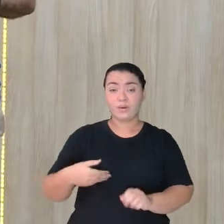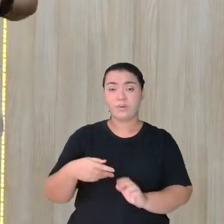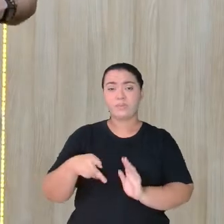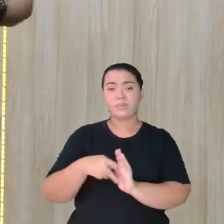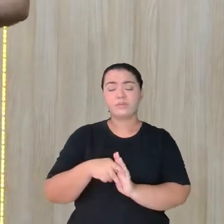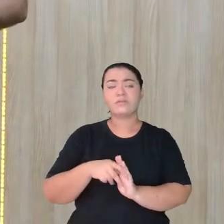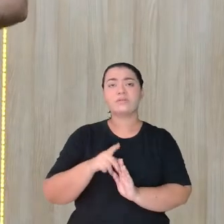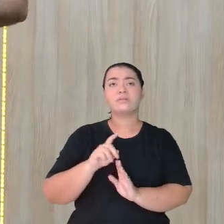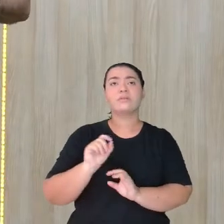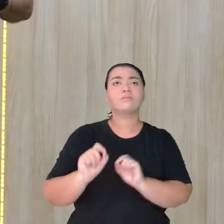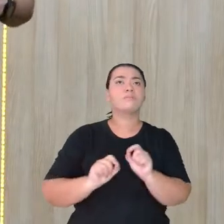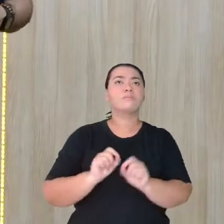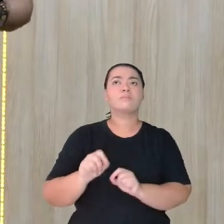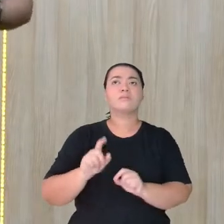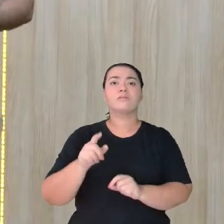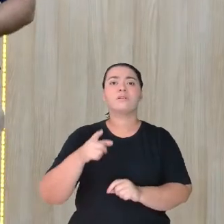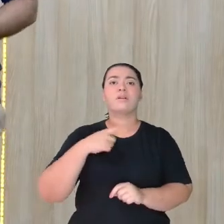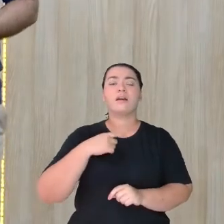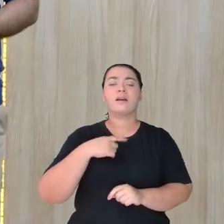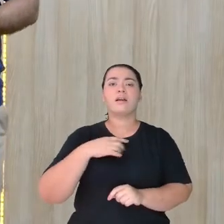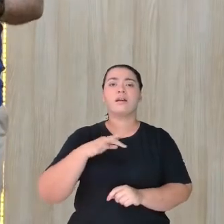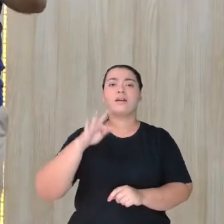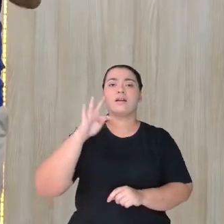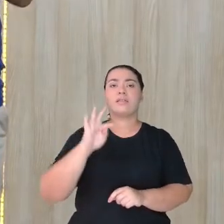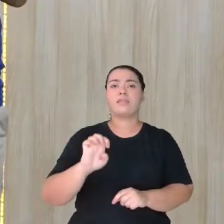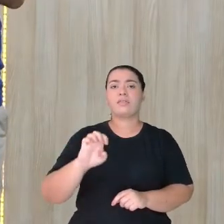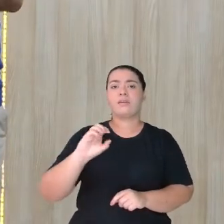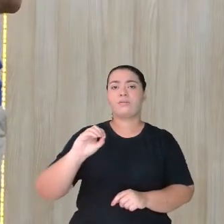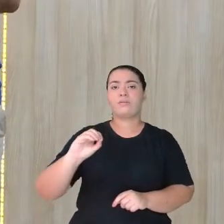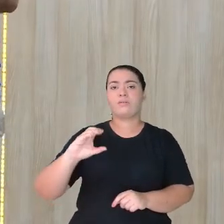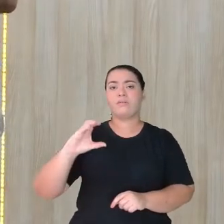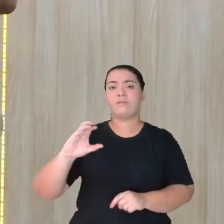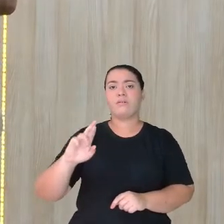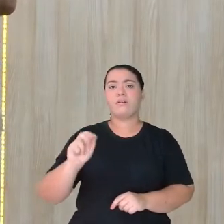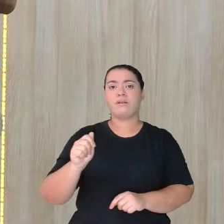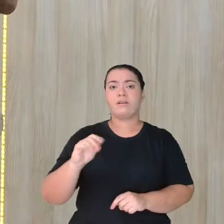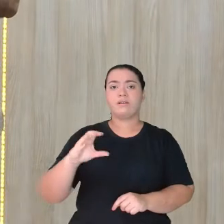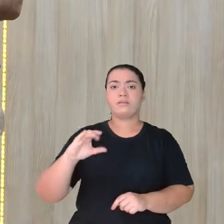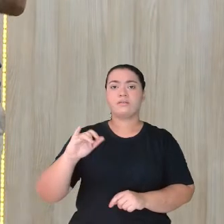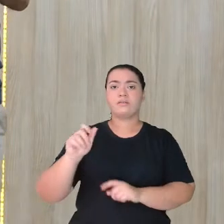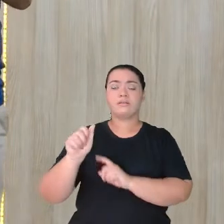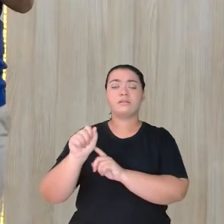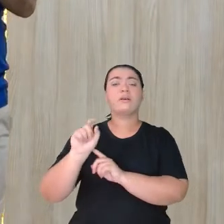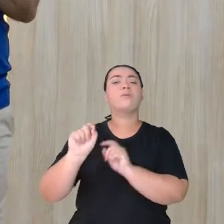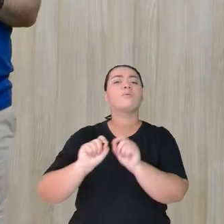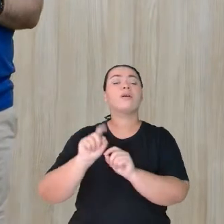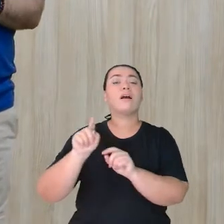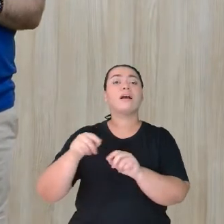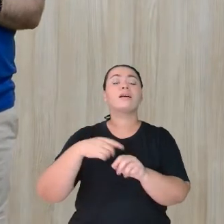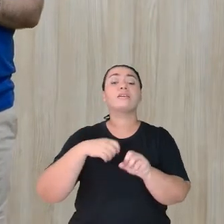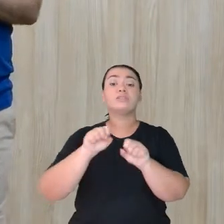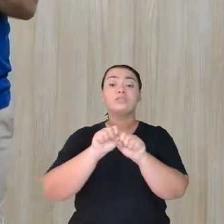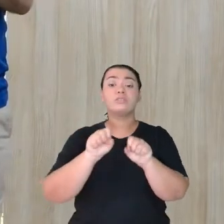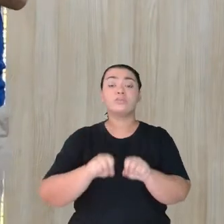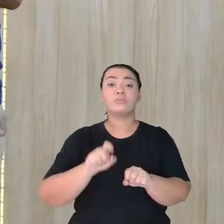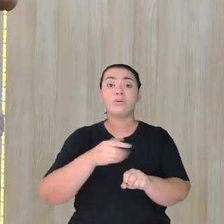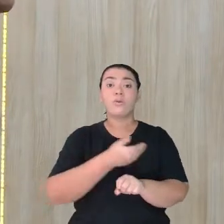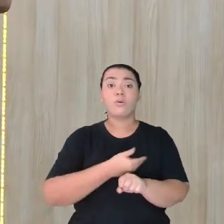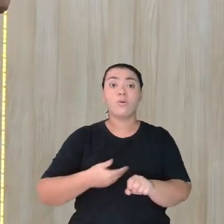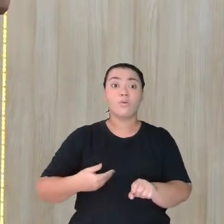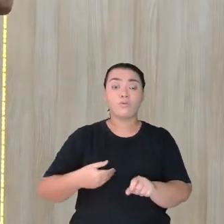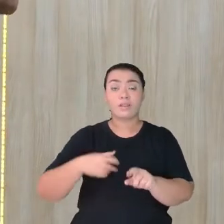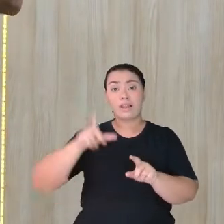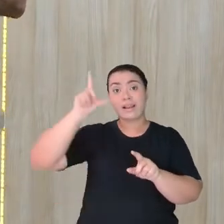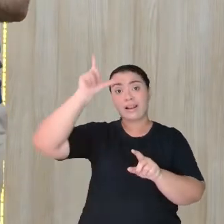próximo daquilo que seria uma teocracia. O que é uma teocracia, professor? É um sistema de governo onde o